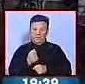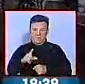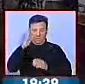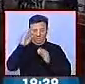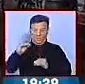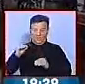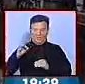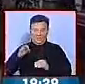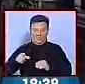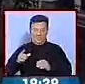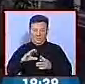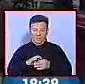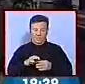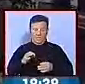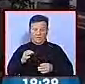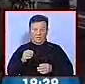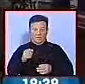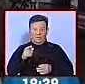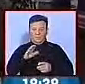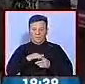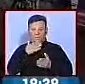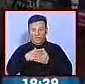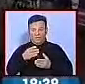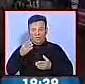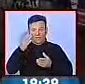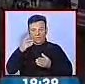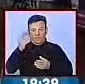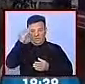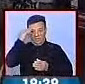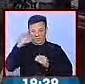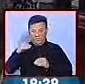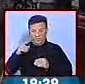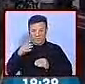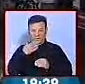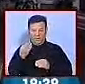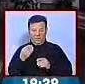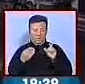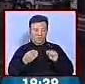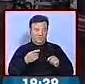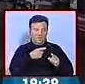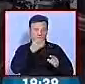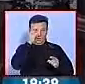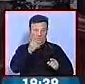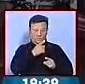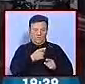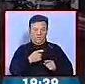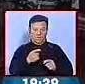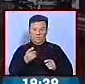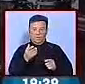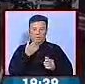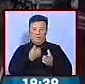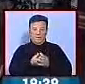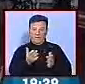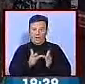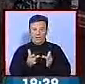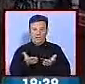mesmo uma atividade pedagógica para a instrução não só dos alunos, como também dos professores. Cria uma interatividade